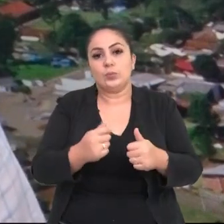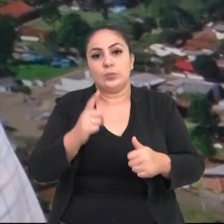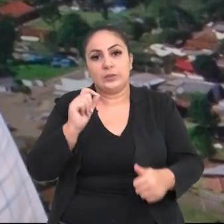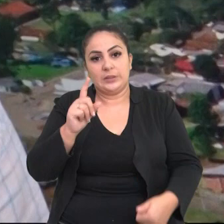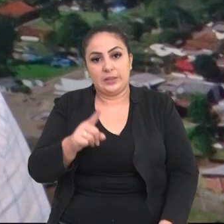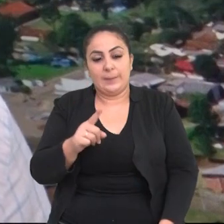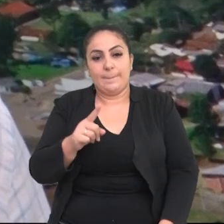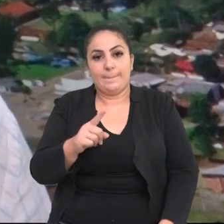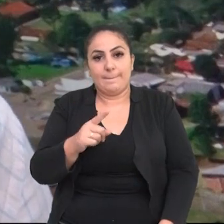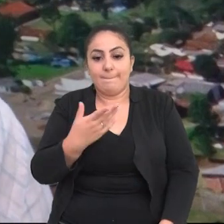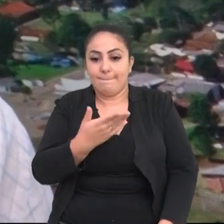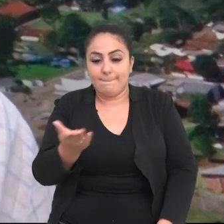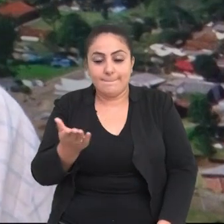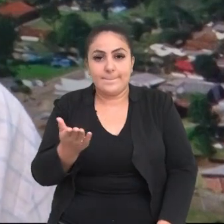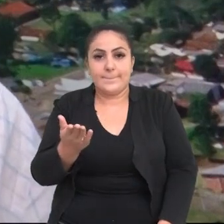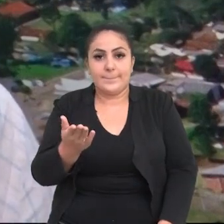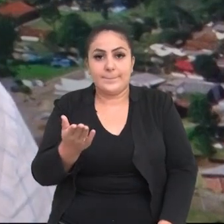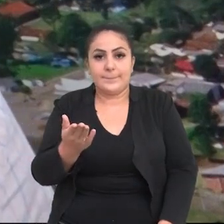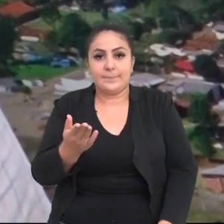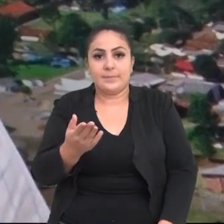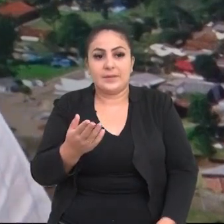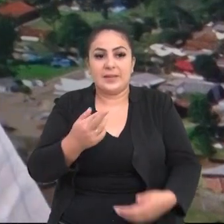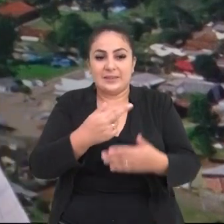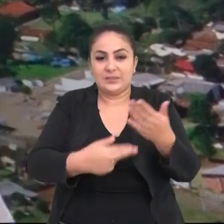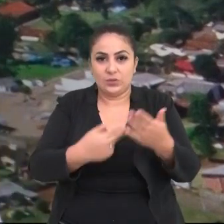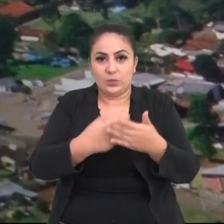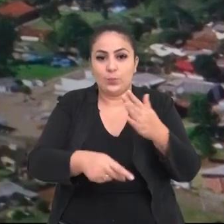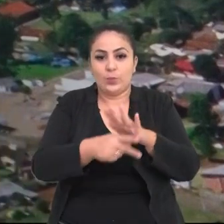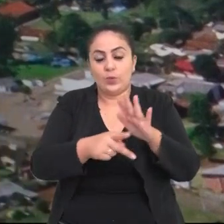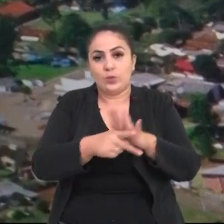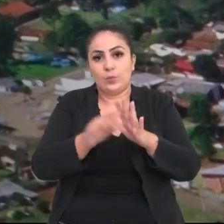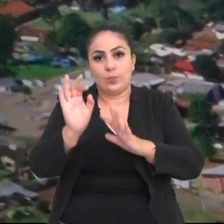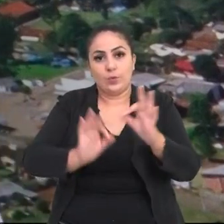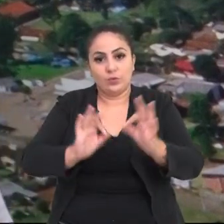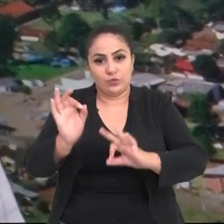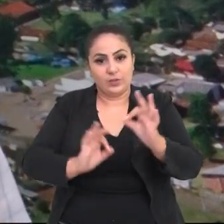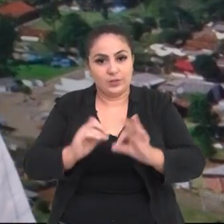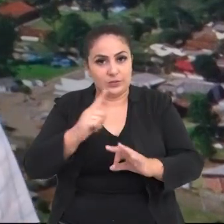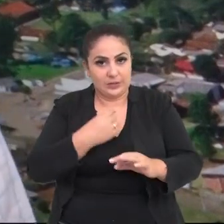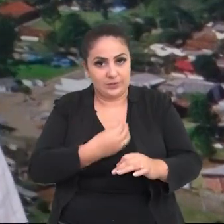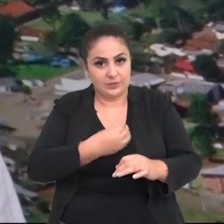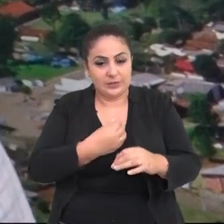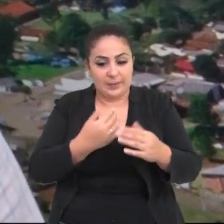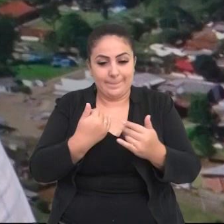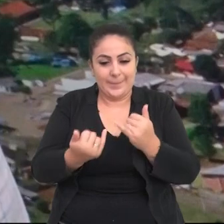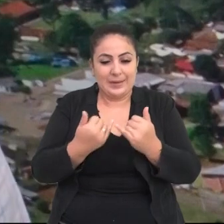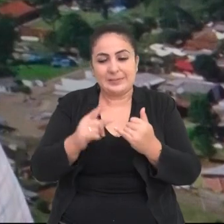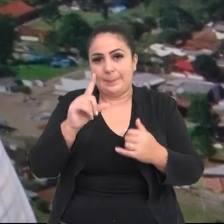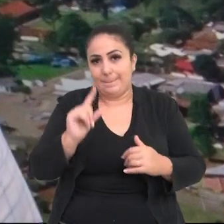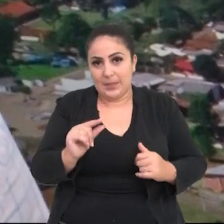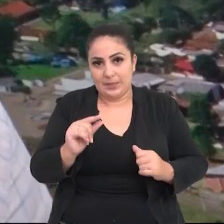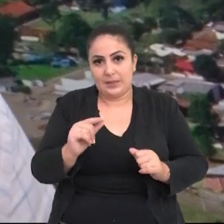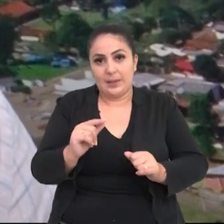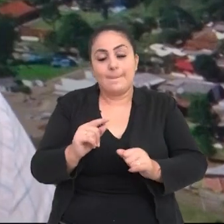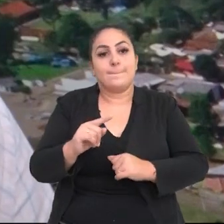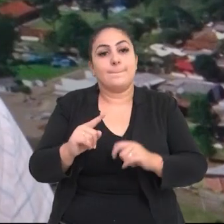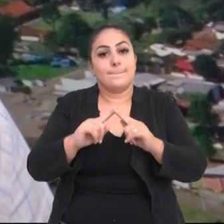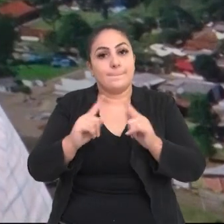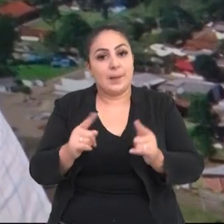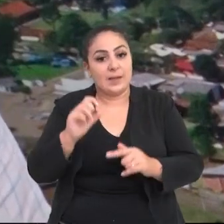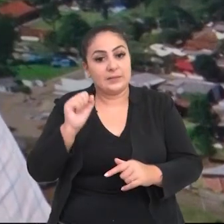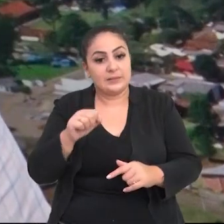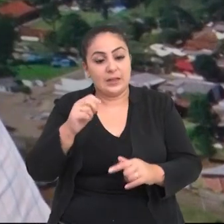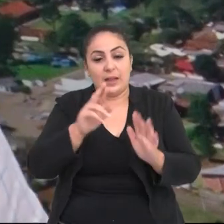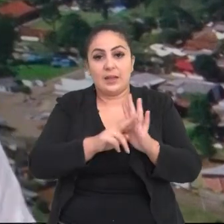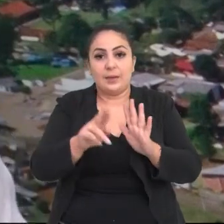que essa questão redacional no projeto, ela parece tão pequena, mas